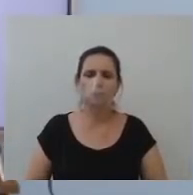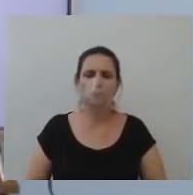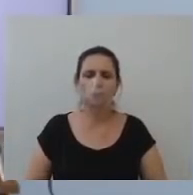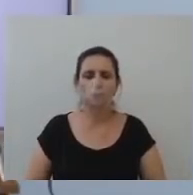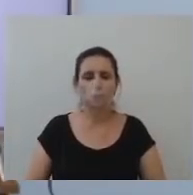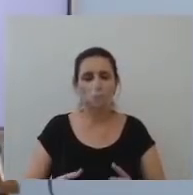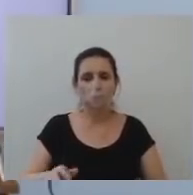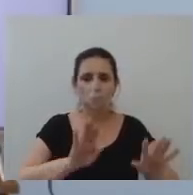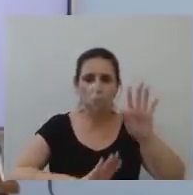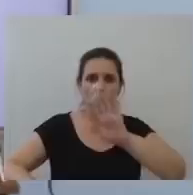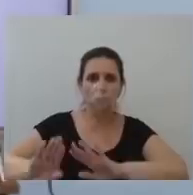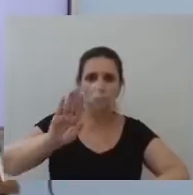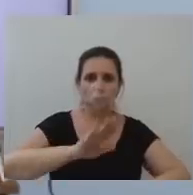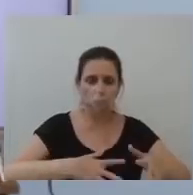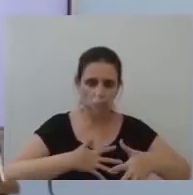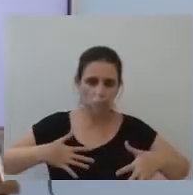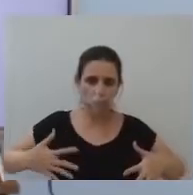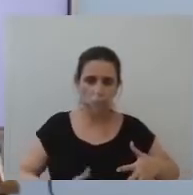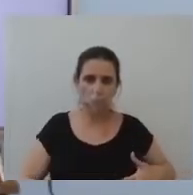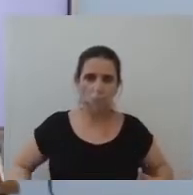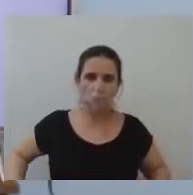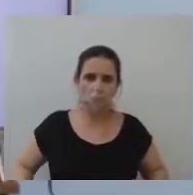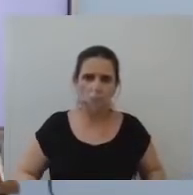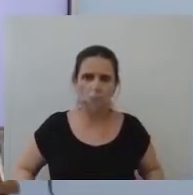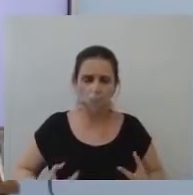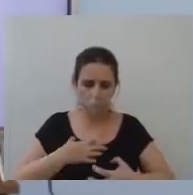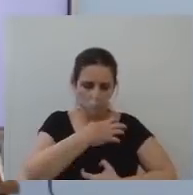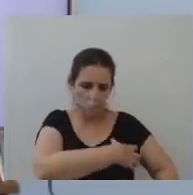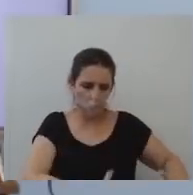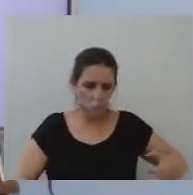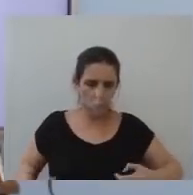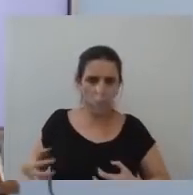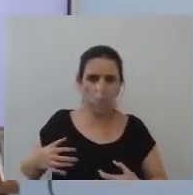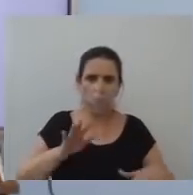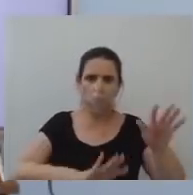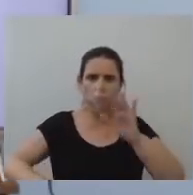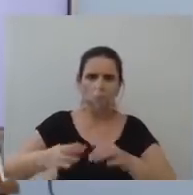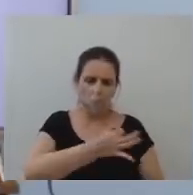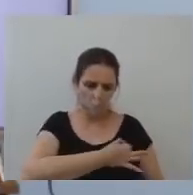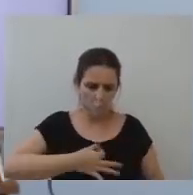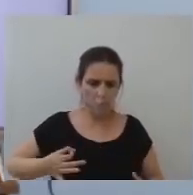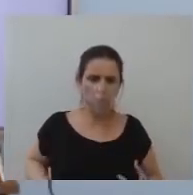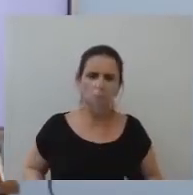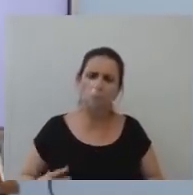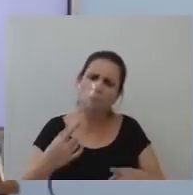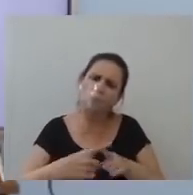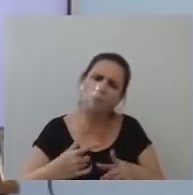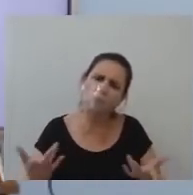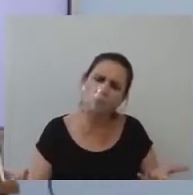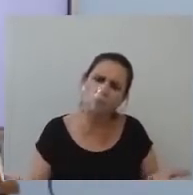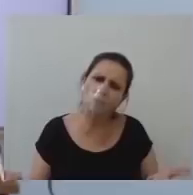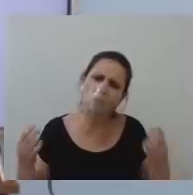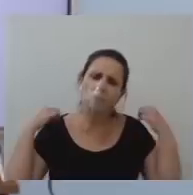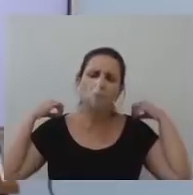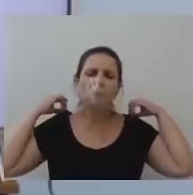A gente ter cuidado com listras, muitas estampas, bolinhas. E por que isso?